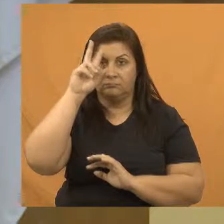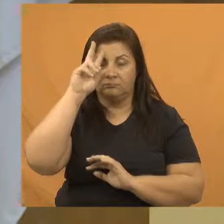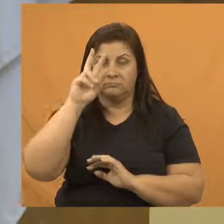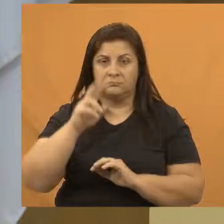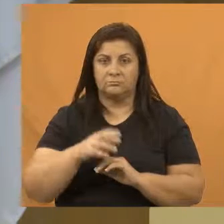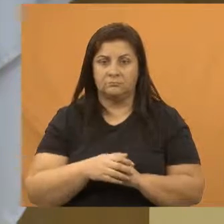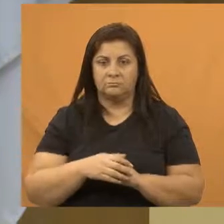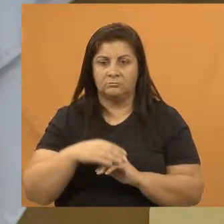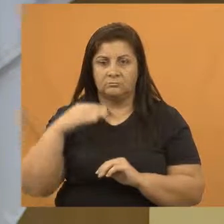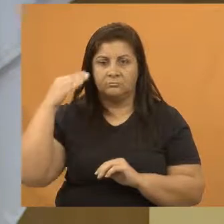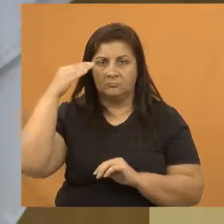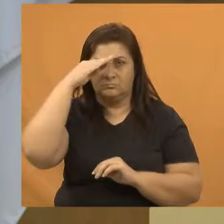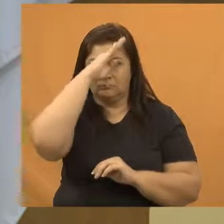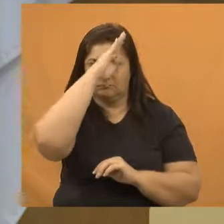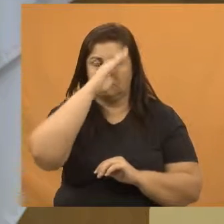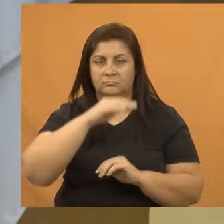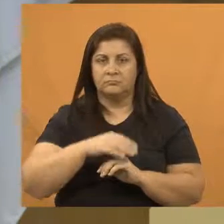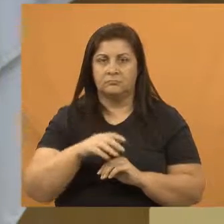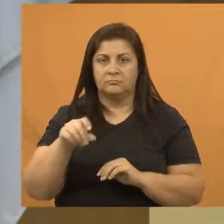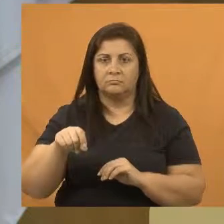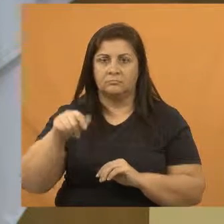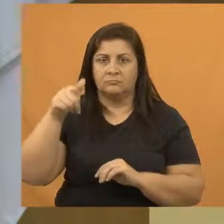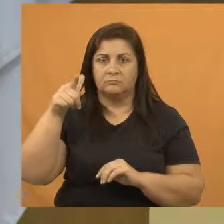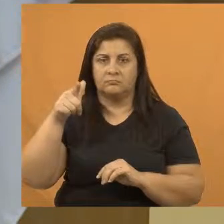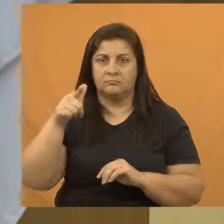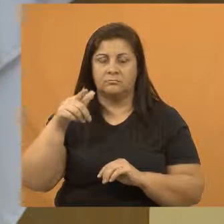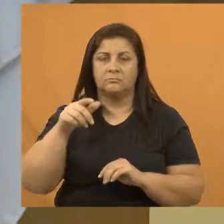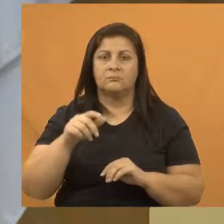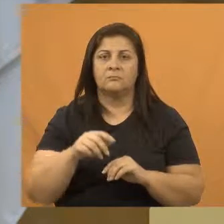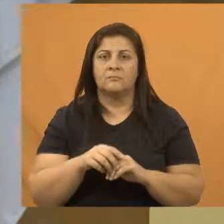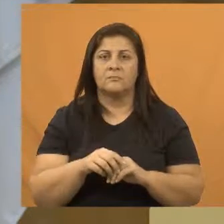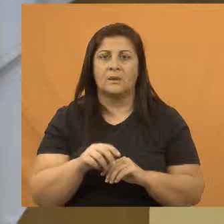com 33 anos de idade e recebe uma fortuna.